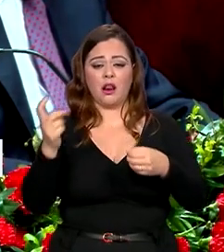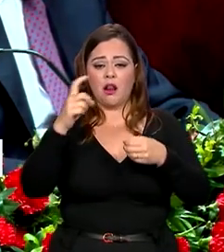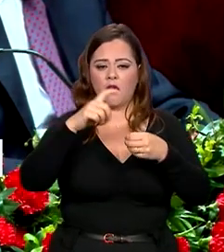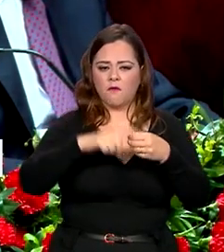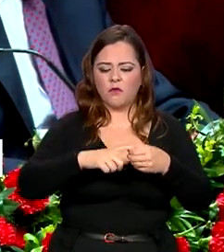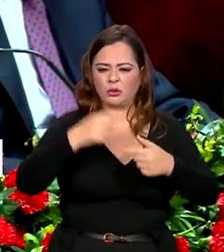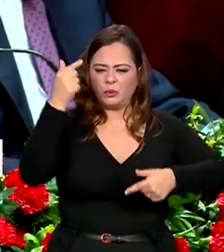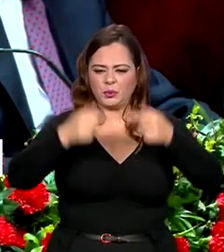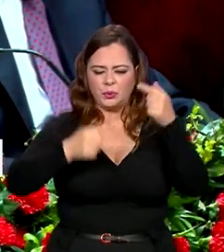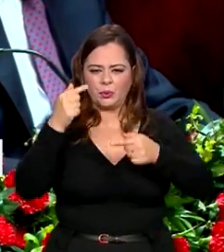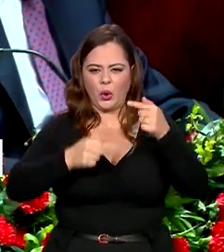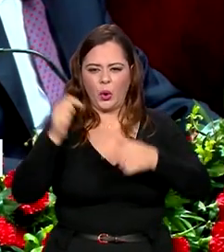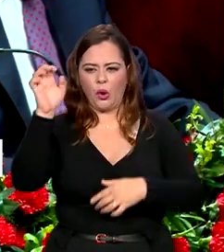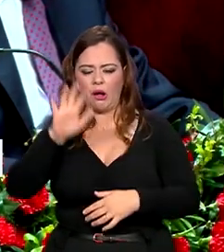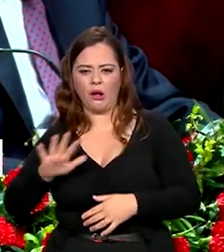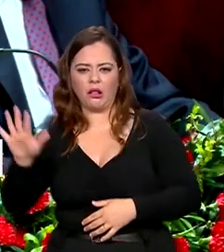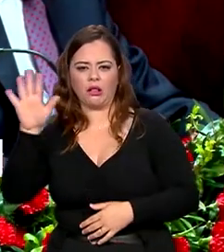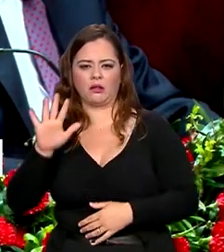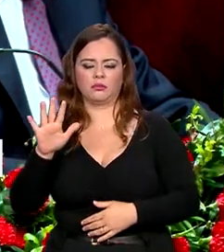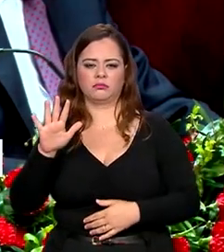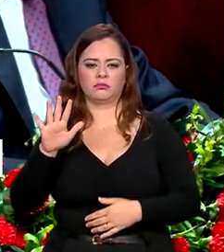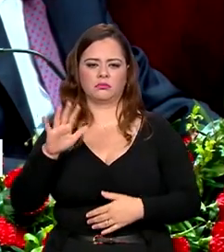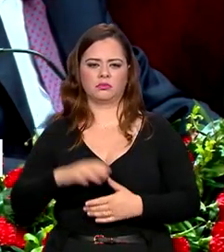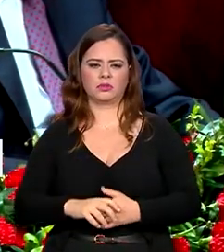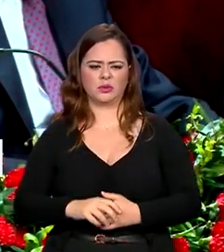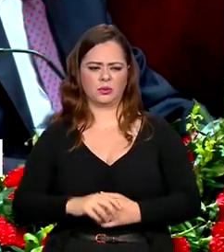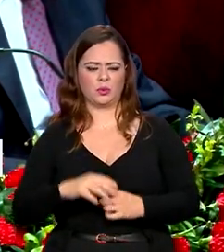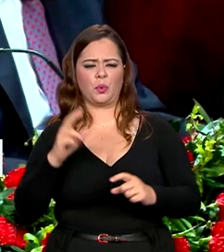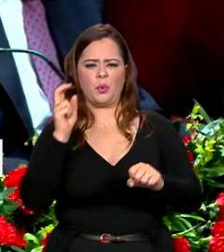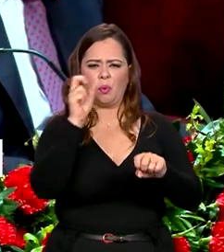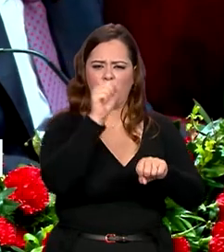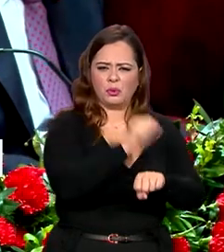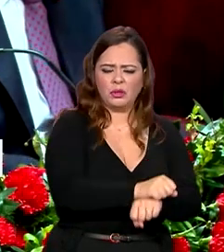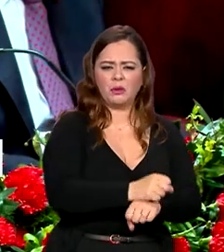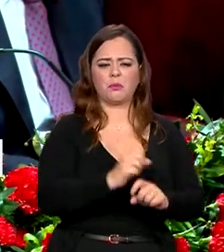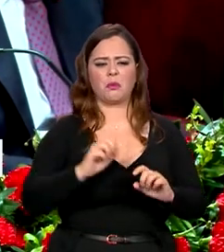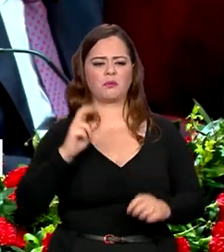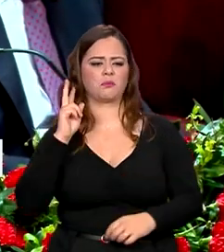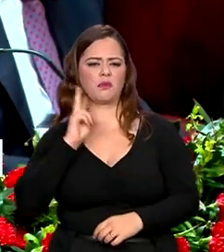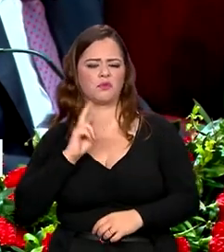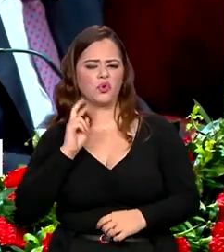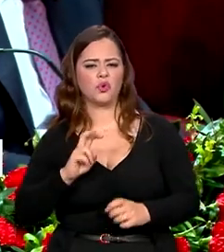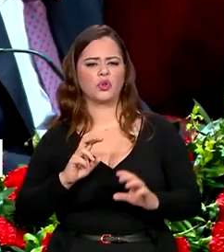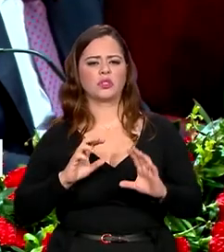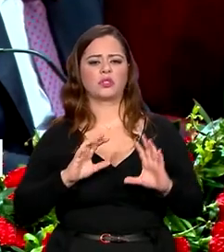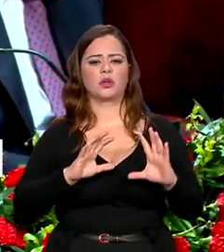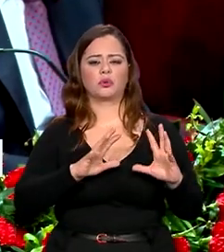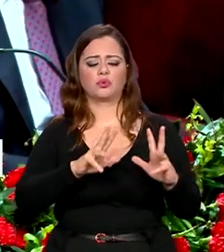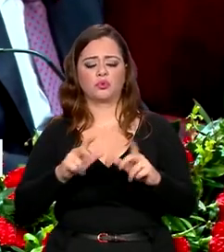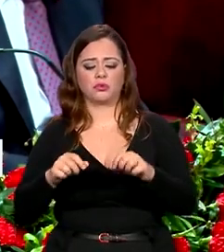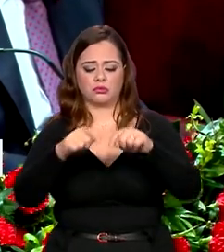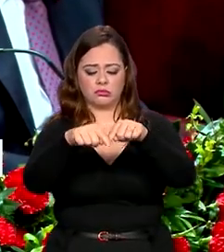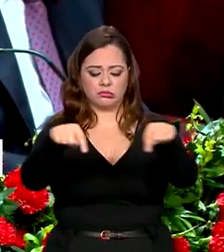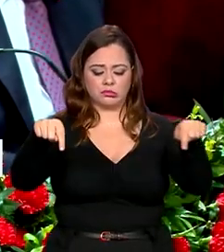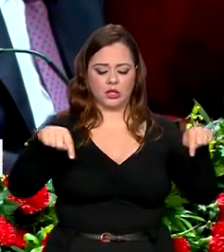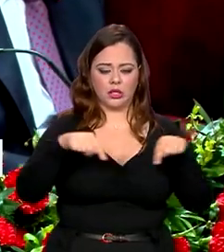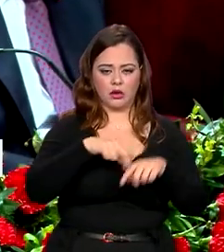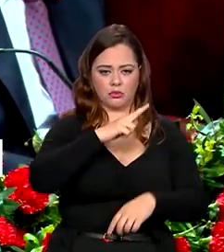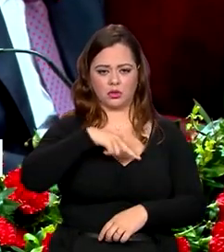à guerra na Europa. Condenamos a violação da integridade territorial da